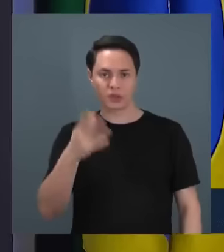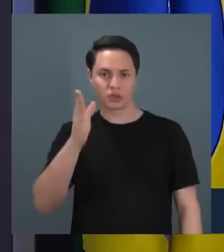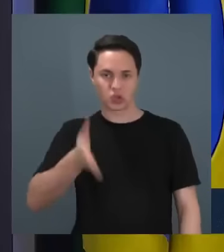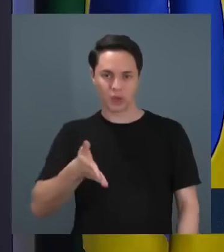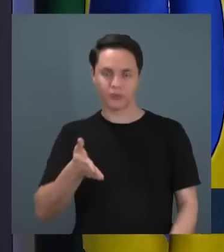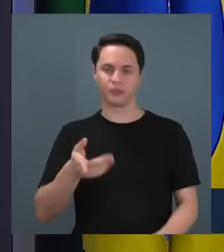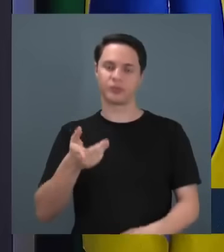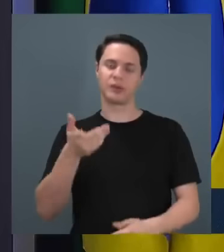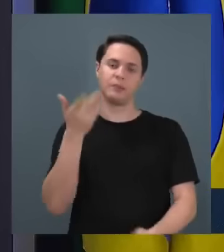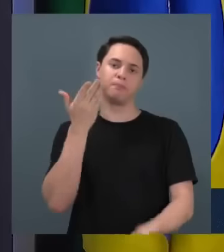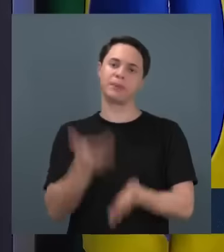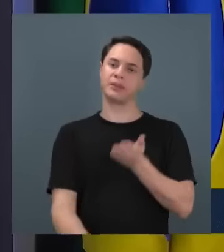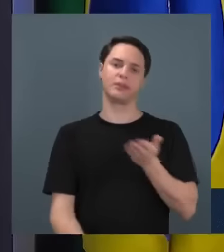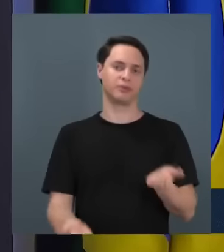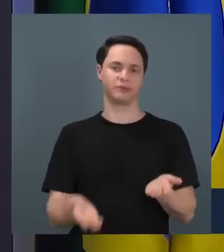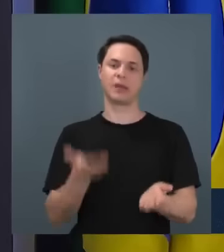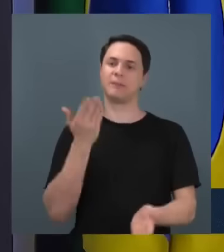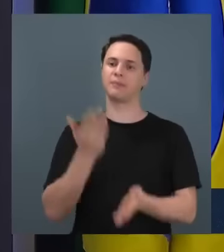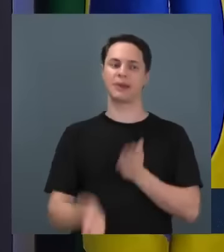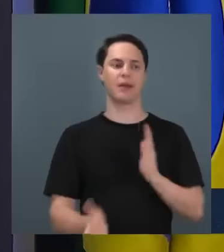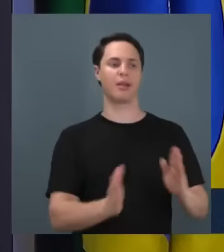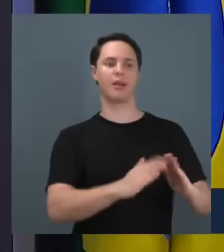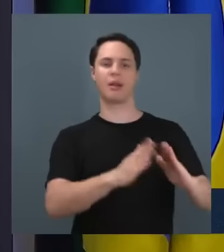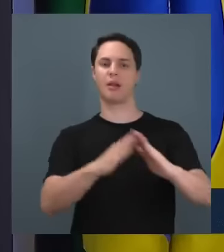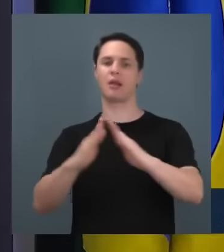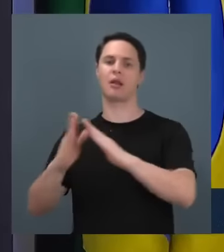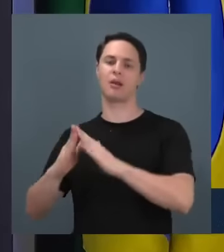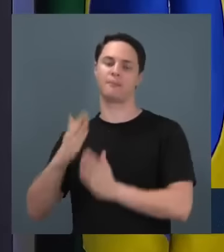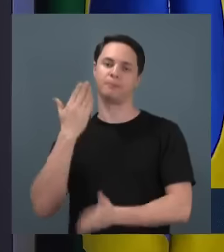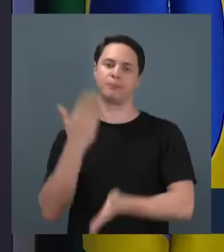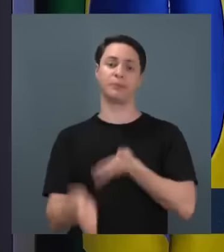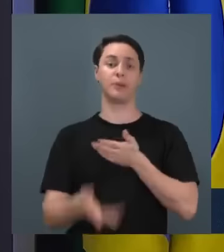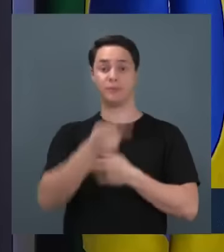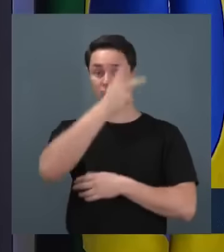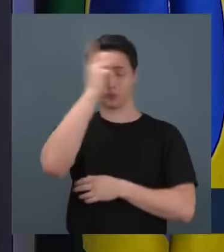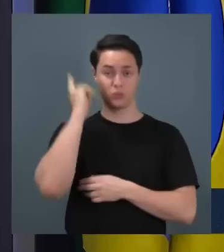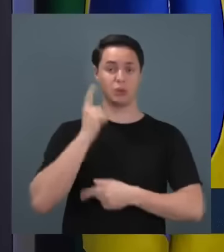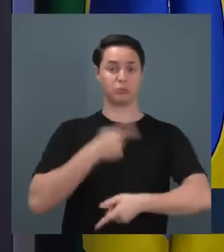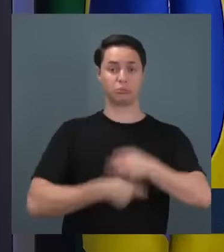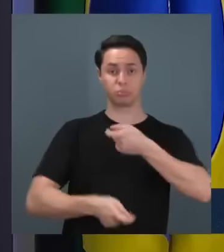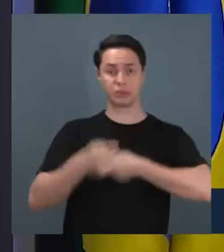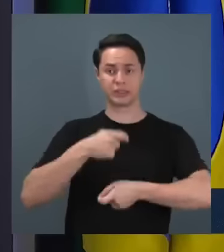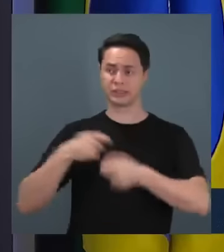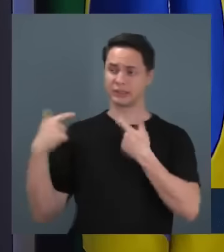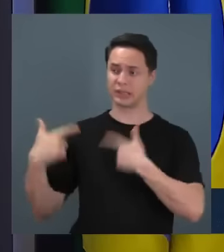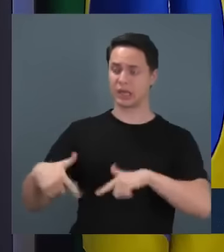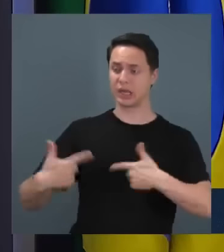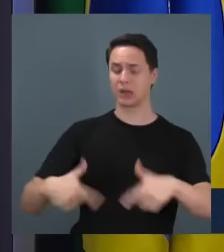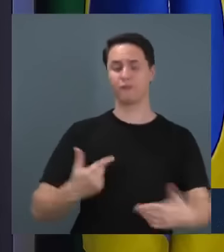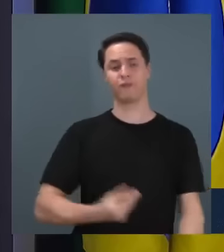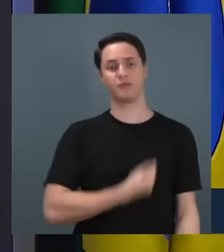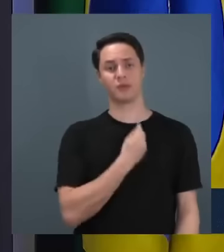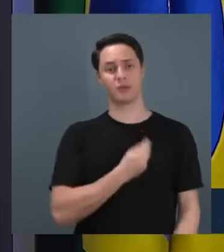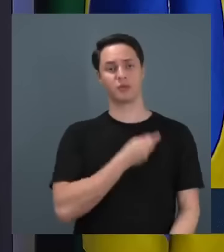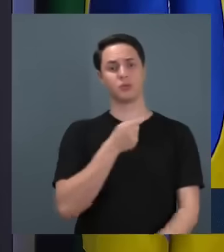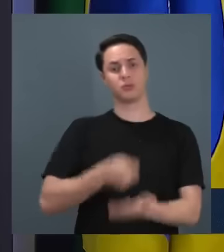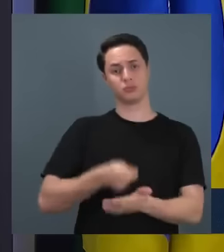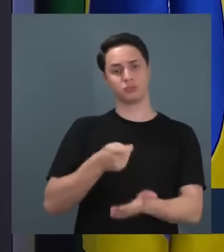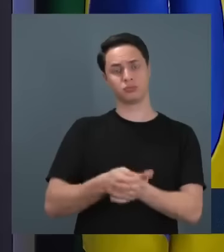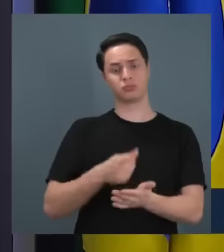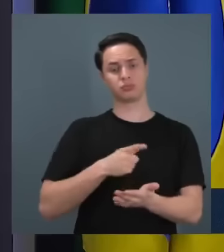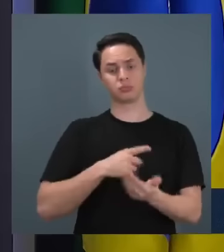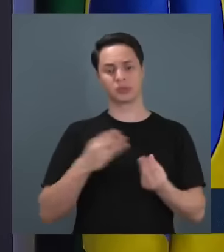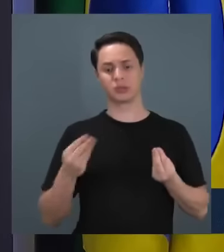que perderam suas moradias. Comerciantes que trabalharam a vida inteira são obrigados a entregar